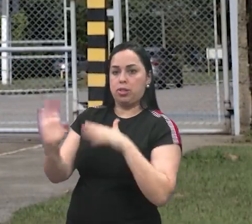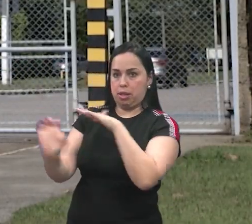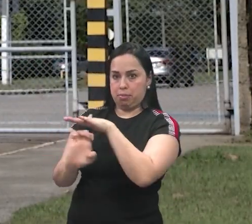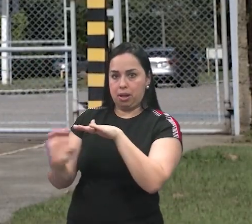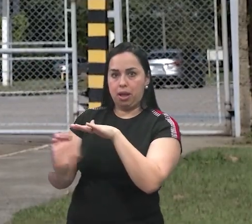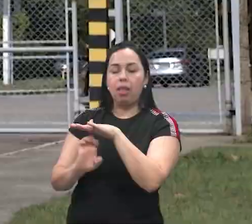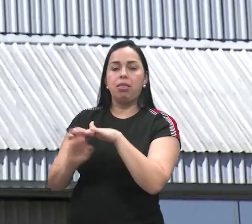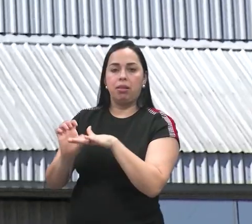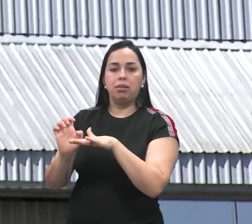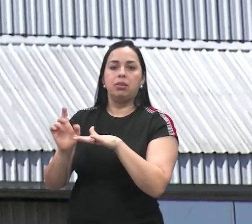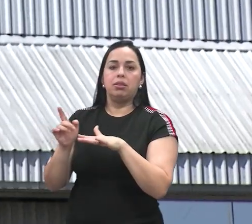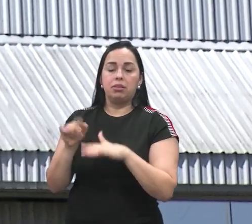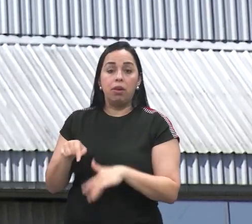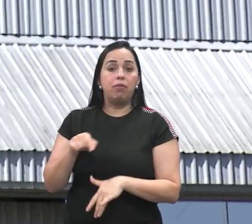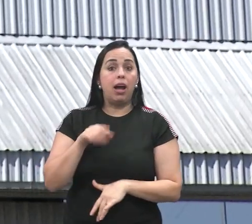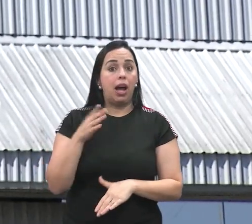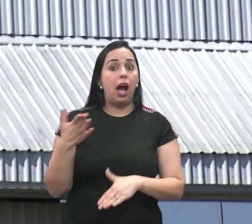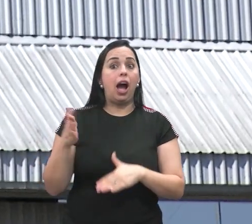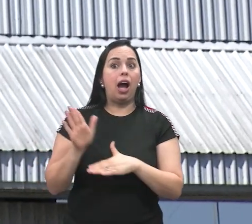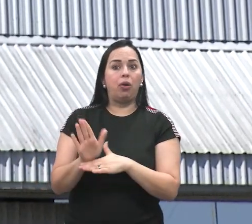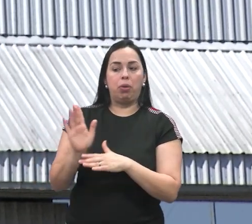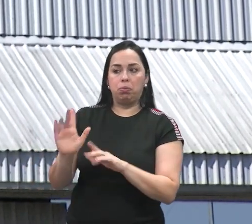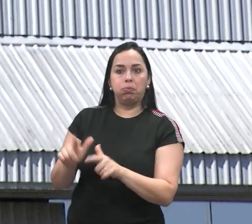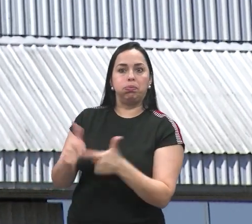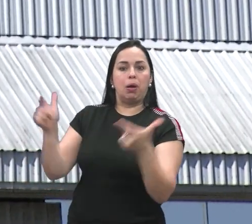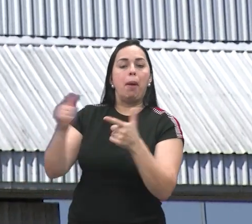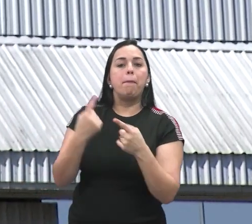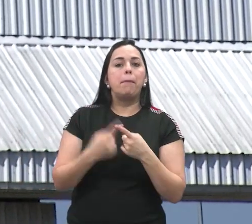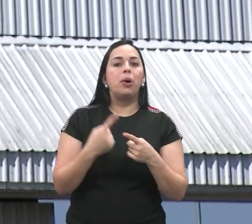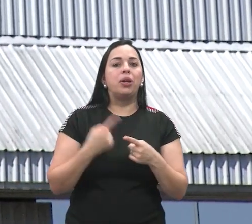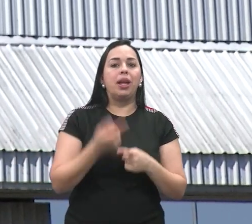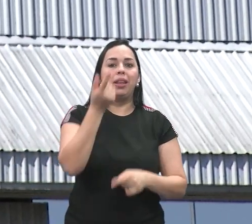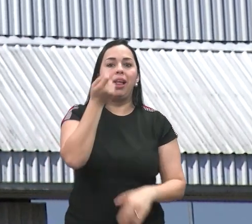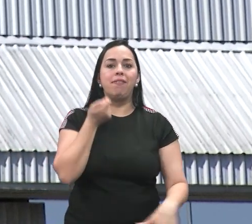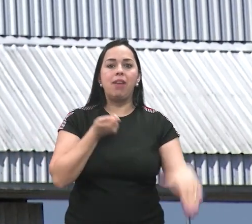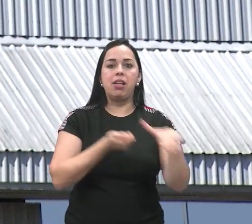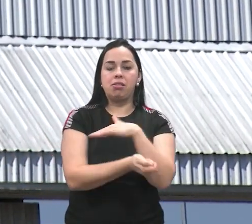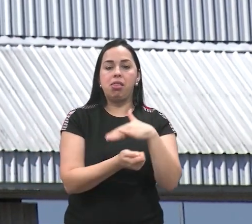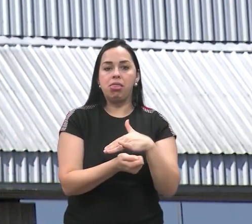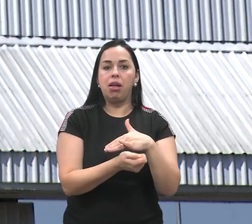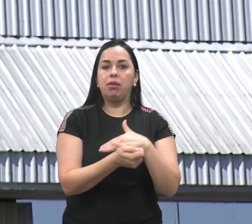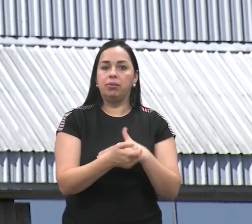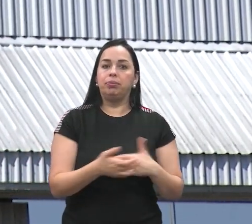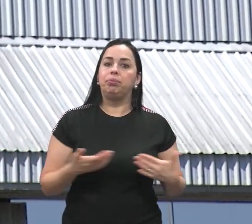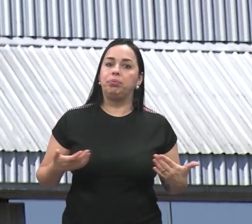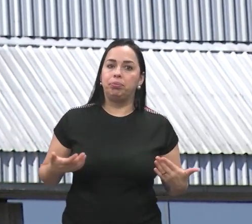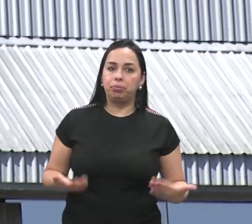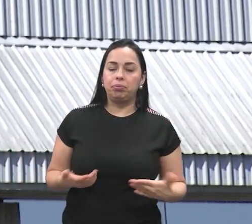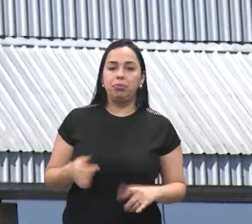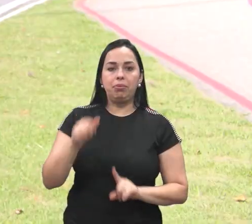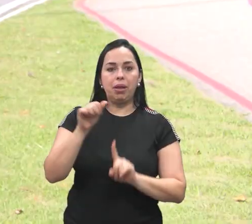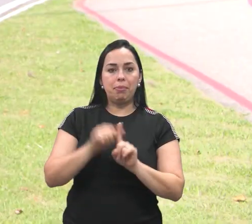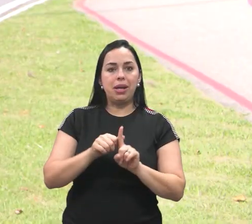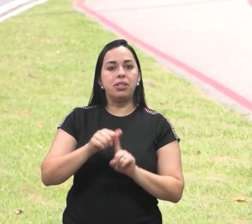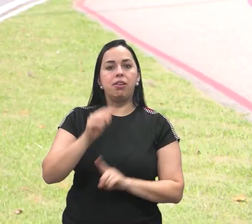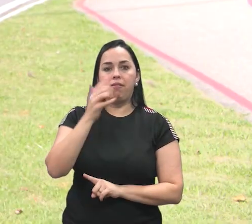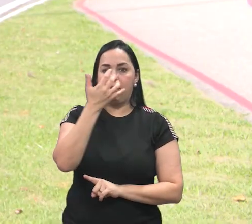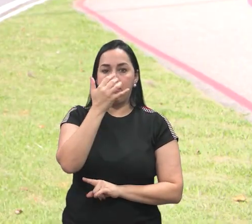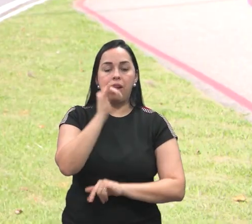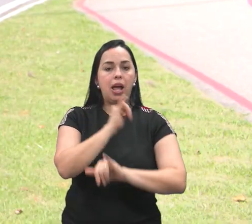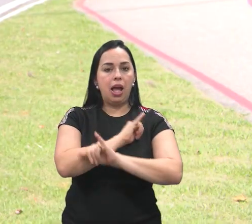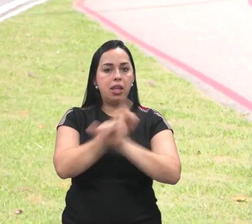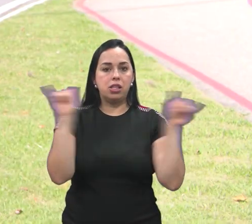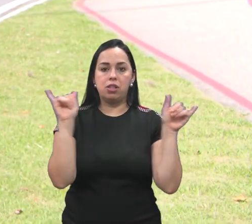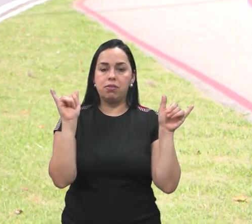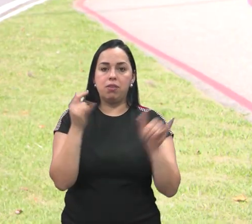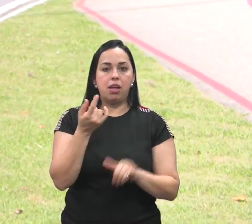como também as outras do cluster, serão beneficiadas por um investimento na área da aviação. Em fevereiro,